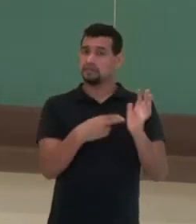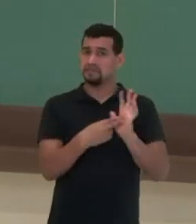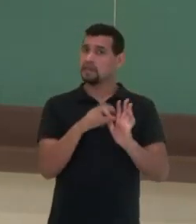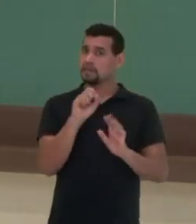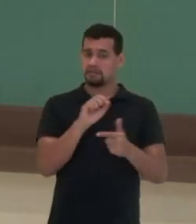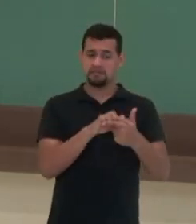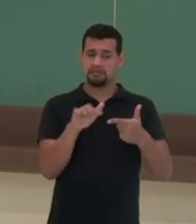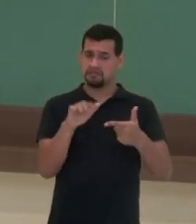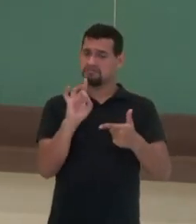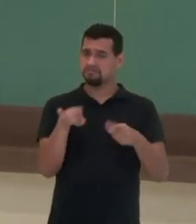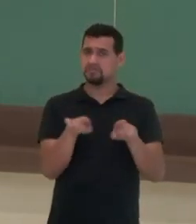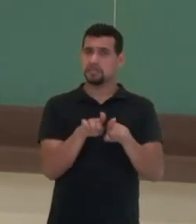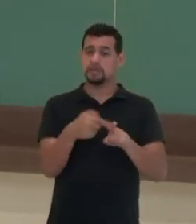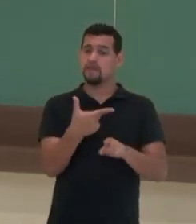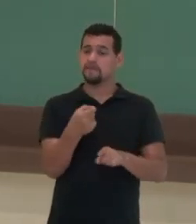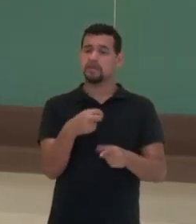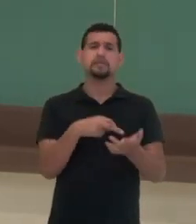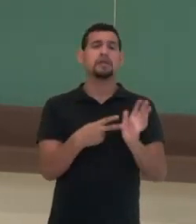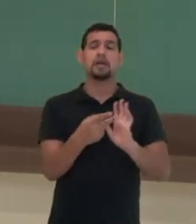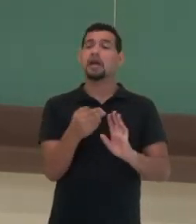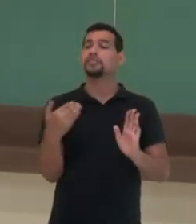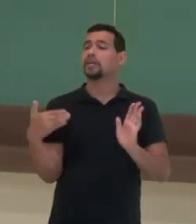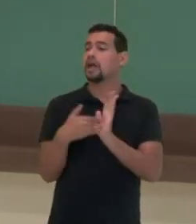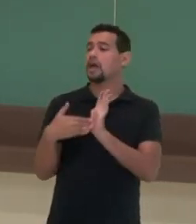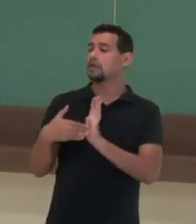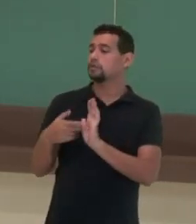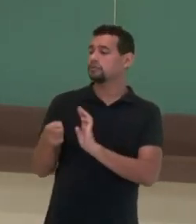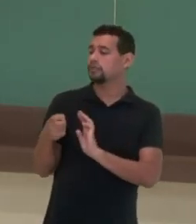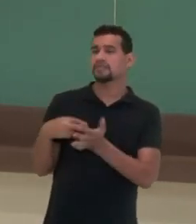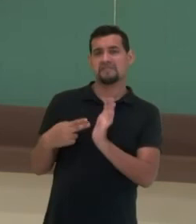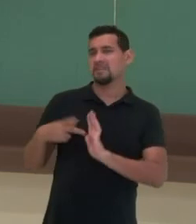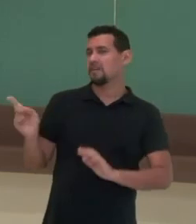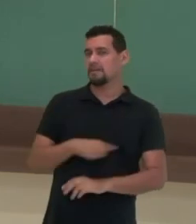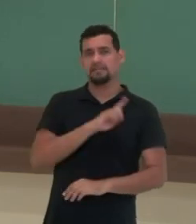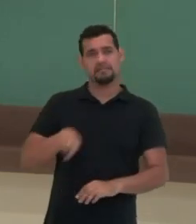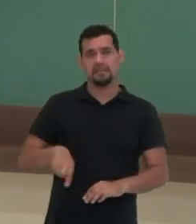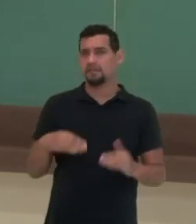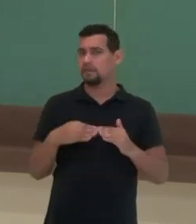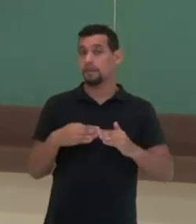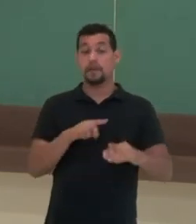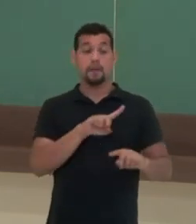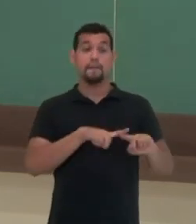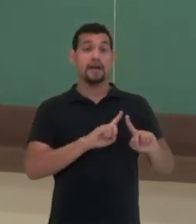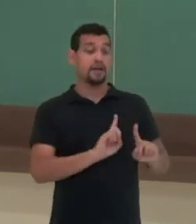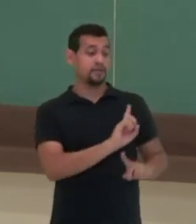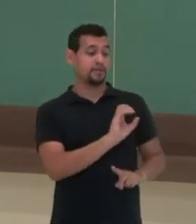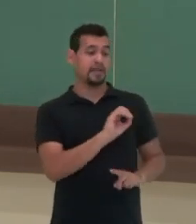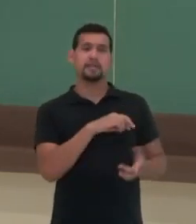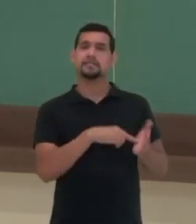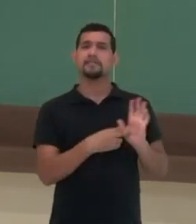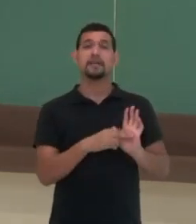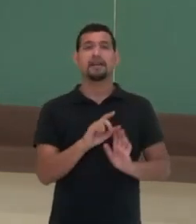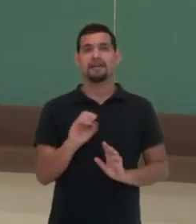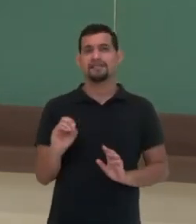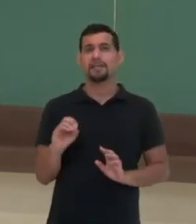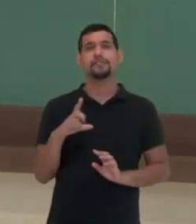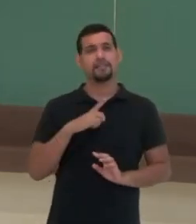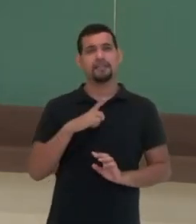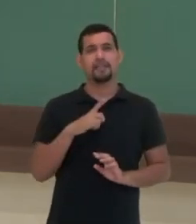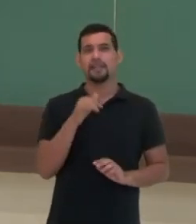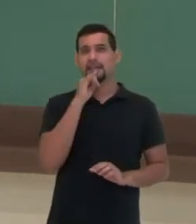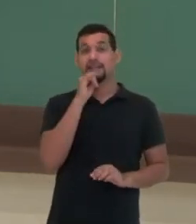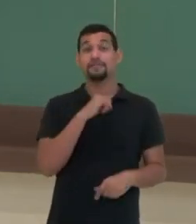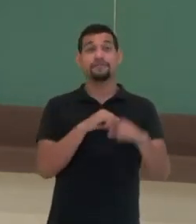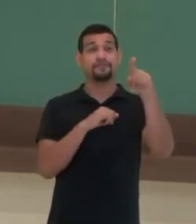do gráfico, o 20 para x é nulo, ok? E o 10 vale 100, porque eu já tenho o vértice. Então, tá aqui